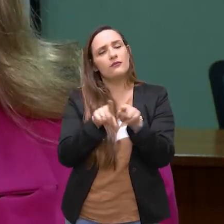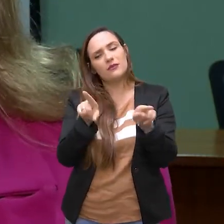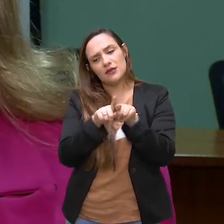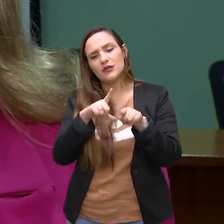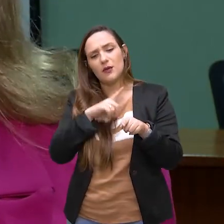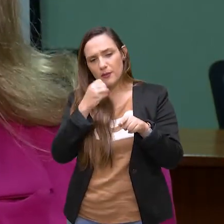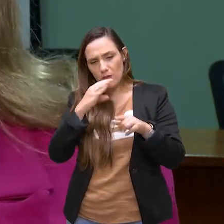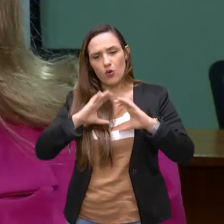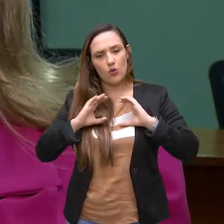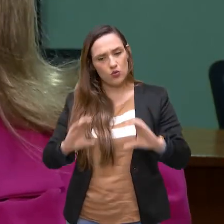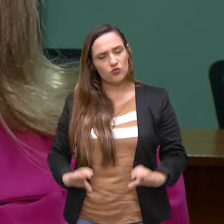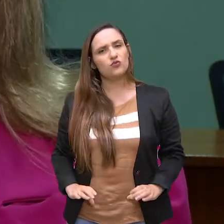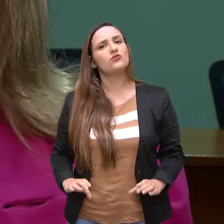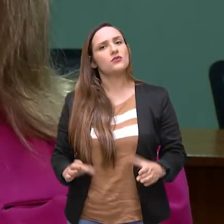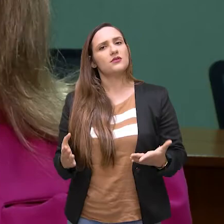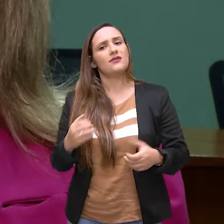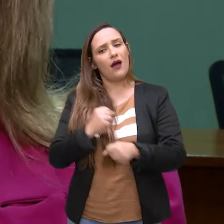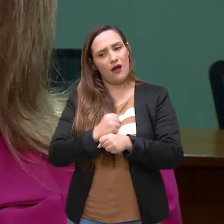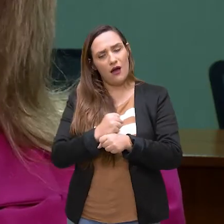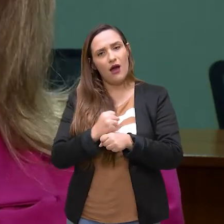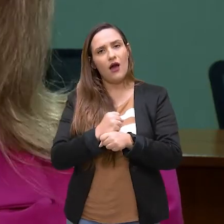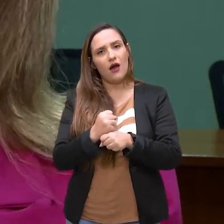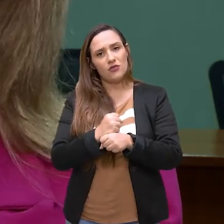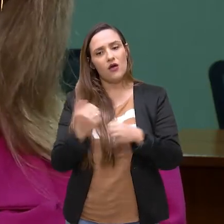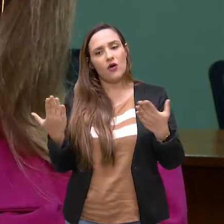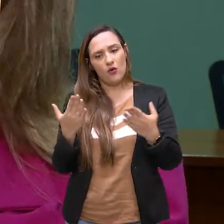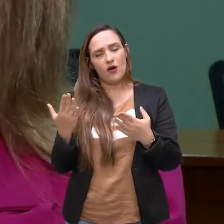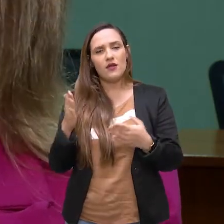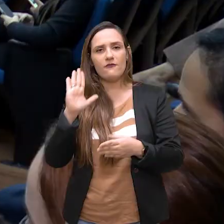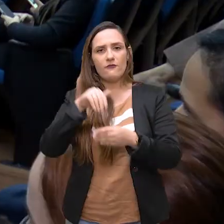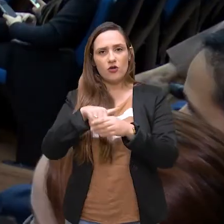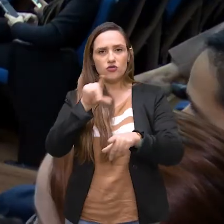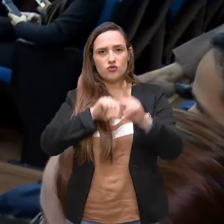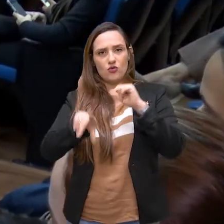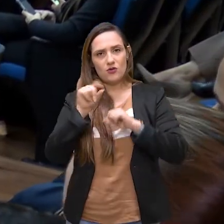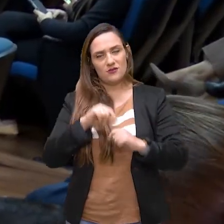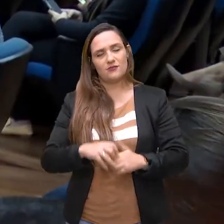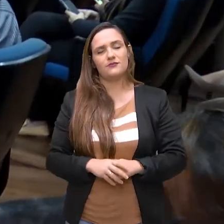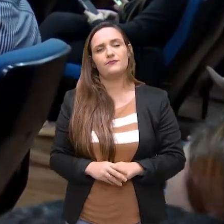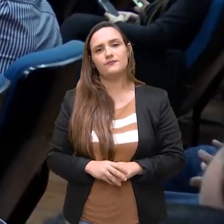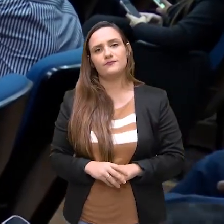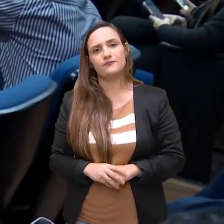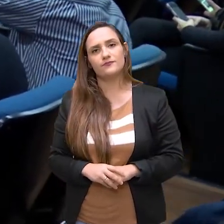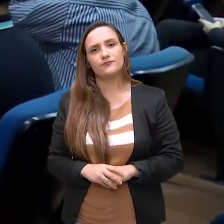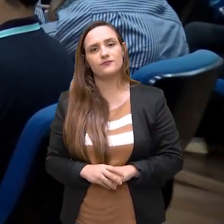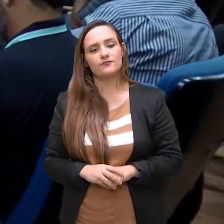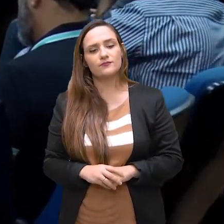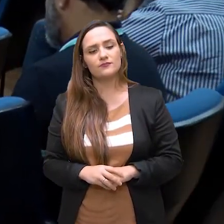práticas durante um ano tão sensível que é o ano das eleições.